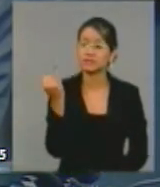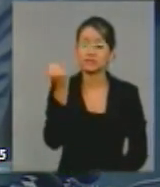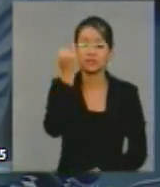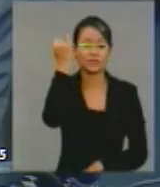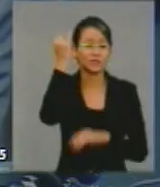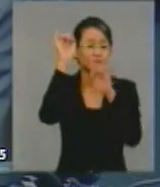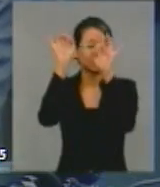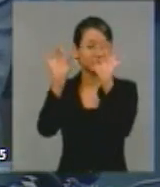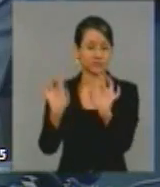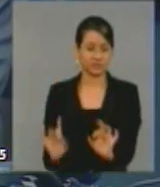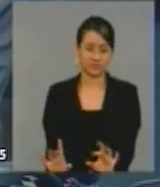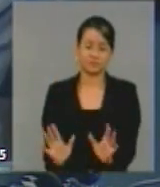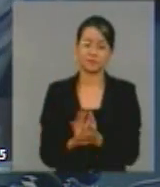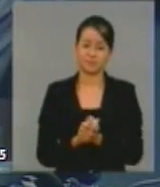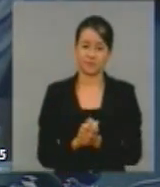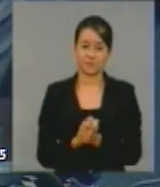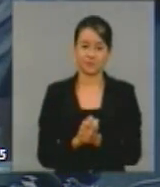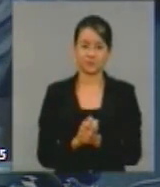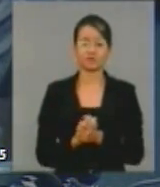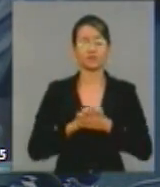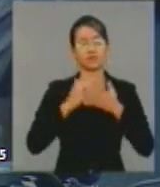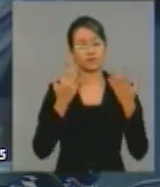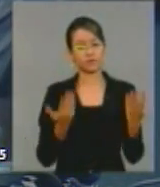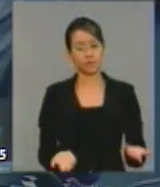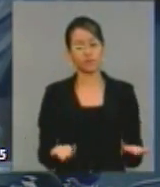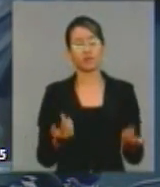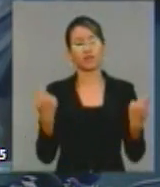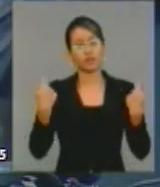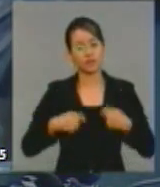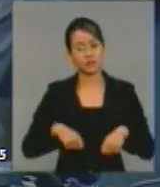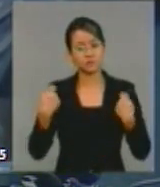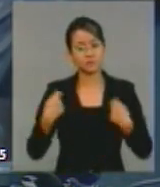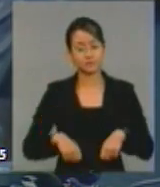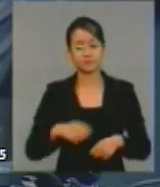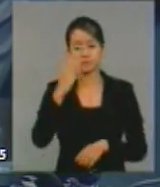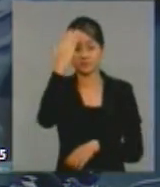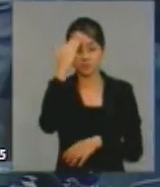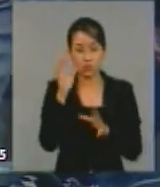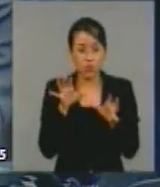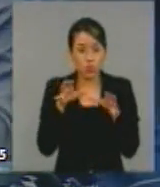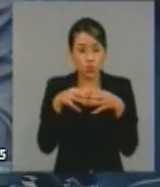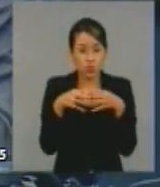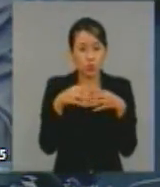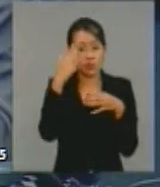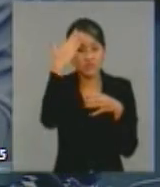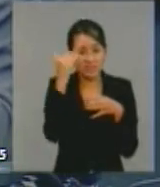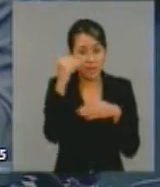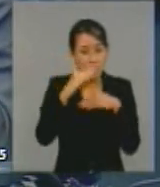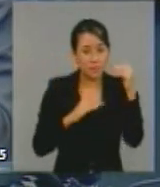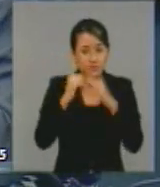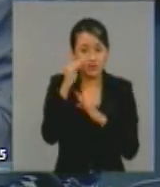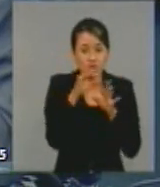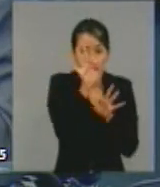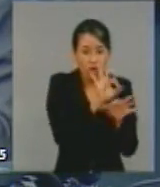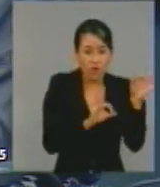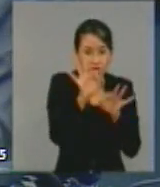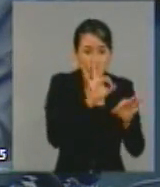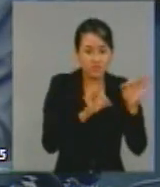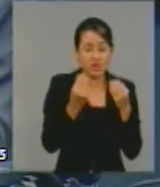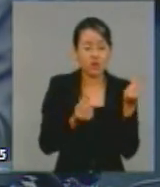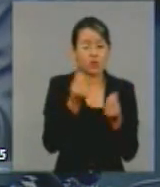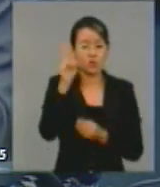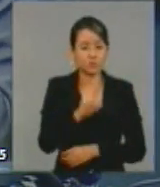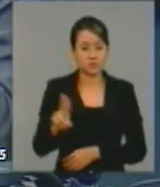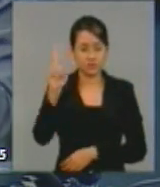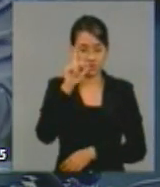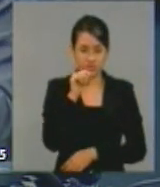com toda a razão. E dentro desse limite, nós temos que ter gestão para priorizar. Estando assegurado, nós, a partir da